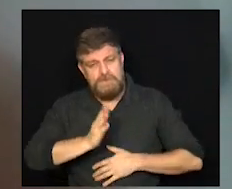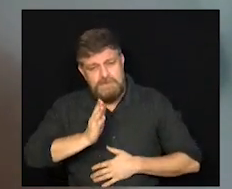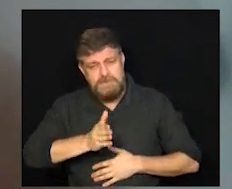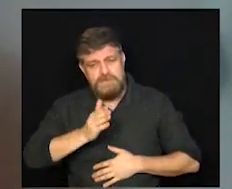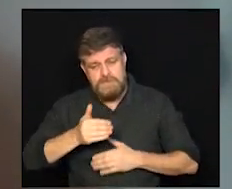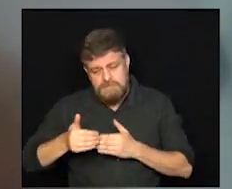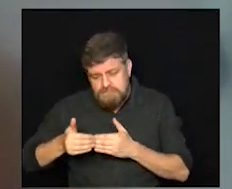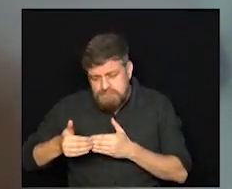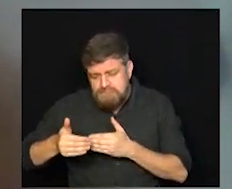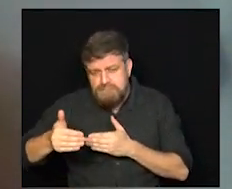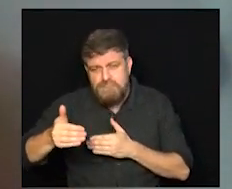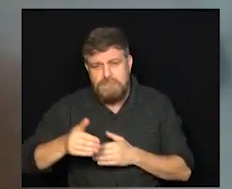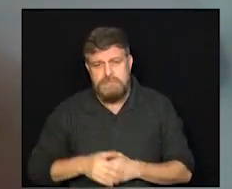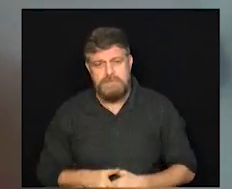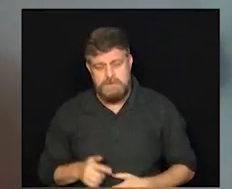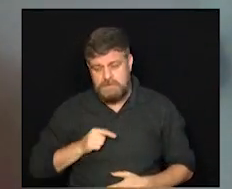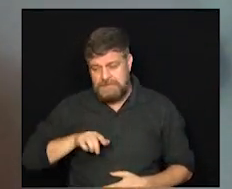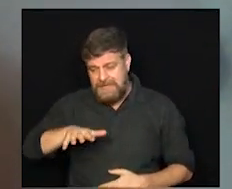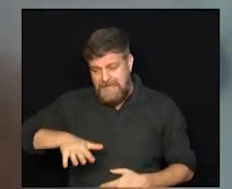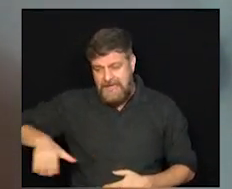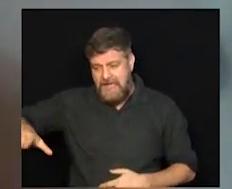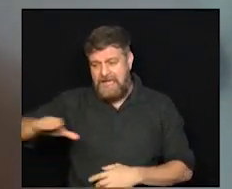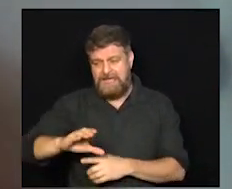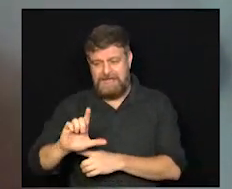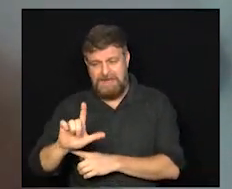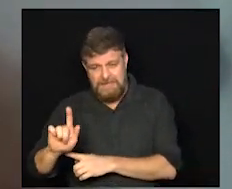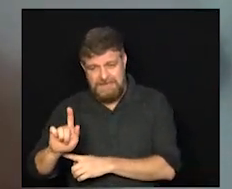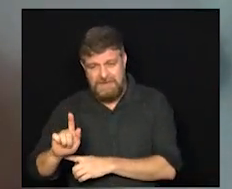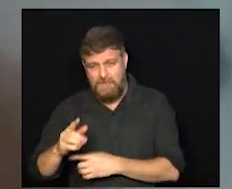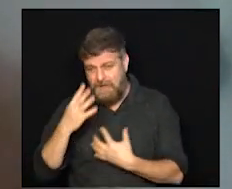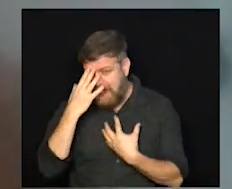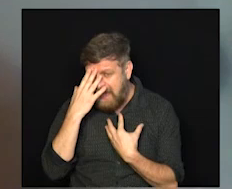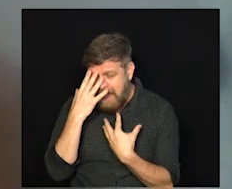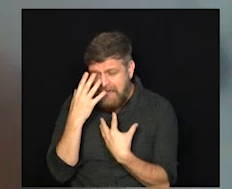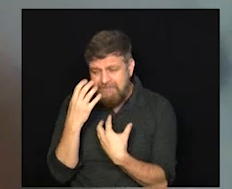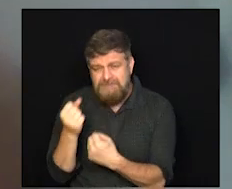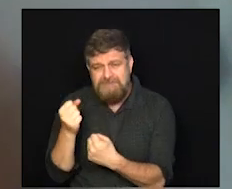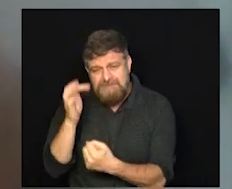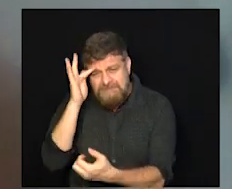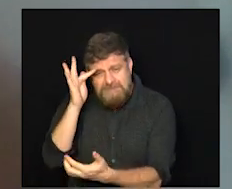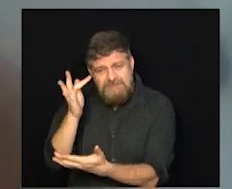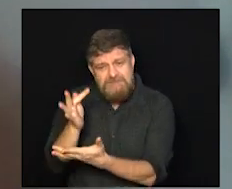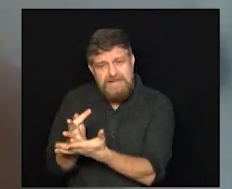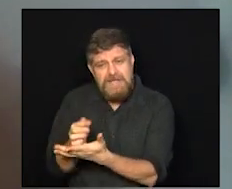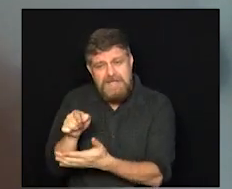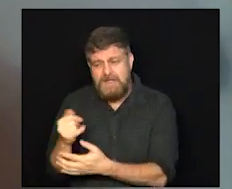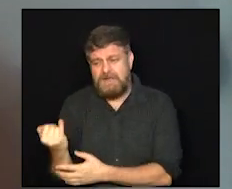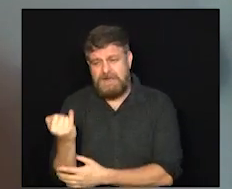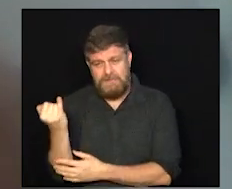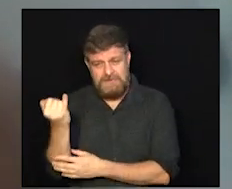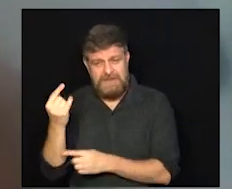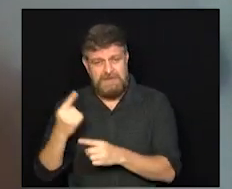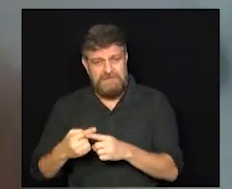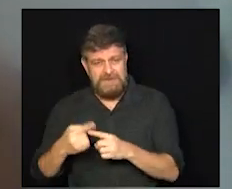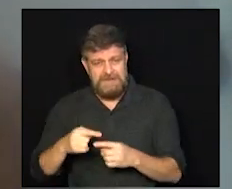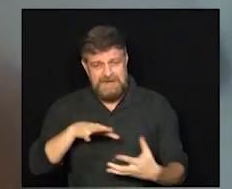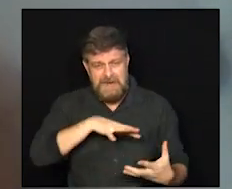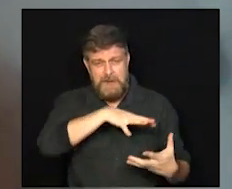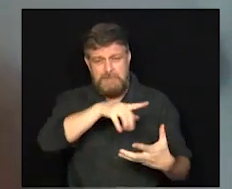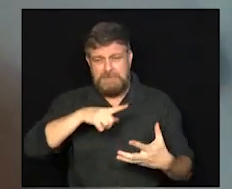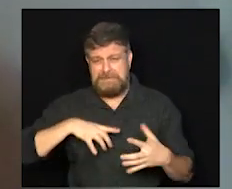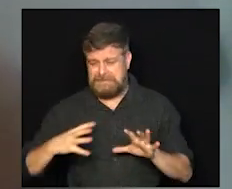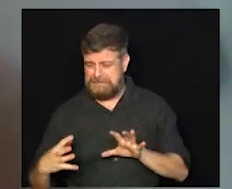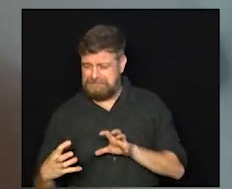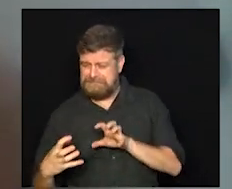a importância da fé na região do Campo Grande. Principalmente num mundo marcado por tanto desencontro e por tanta falta